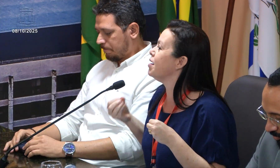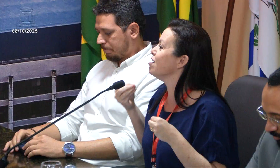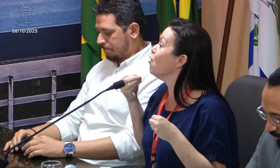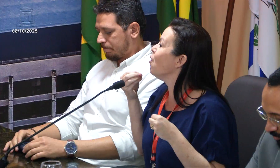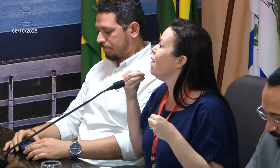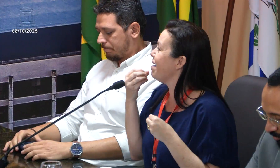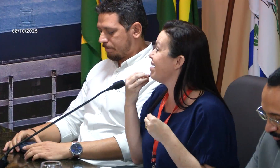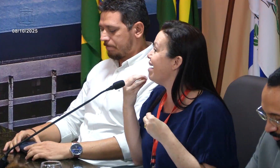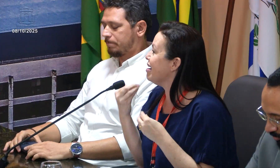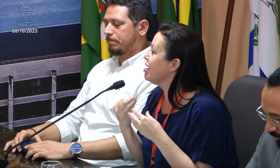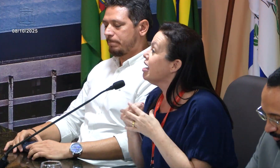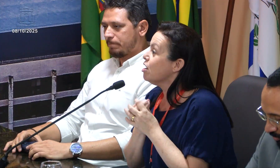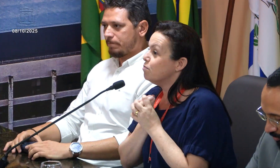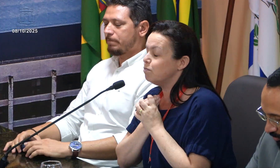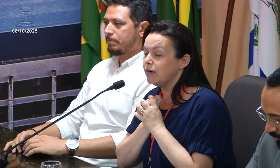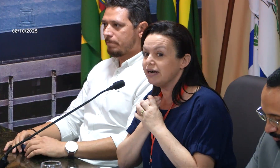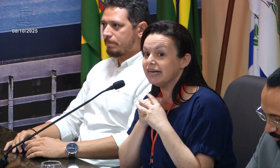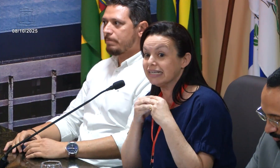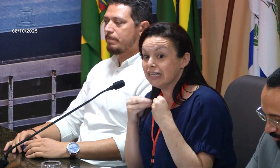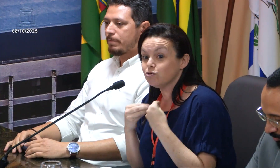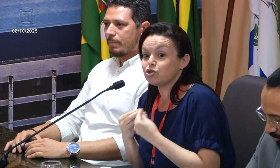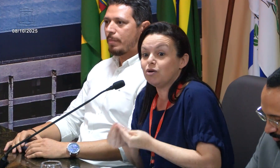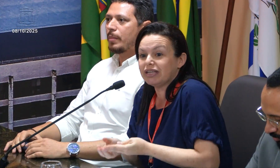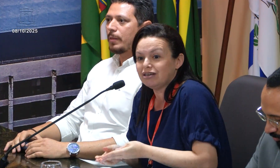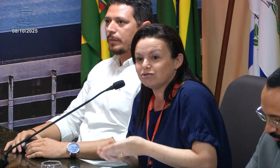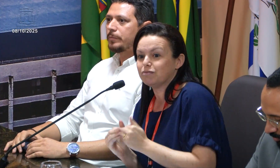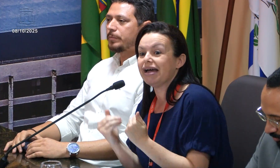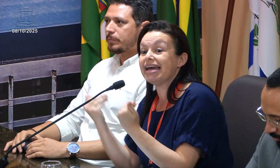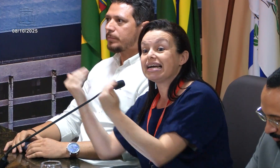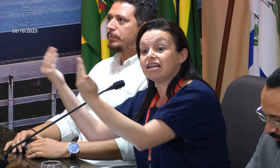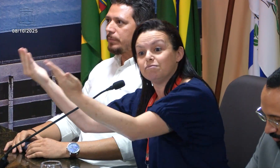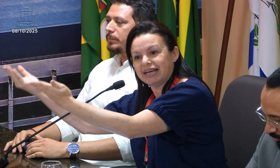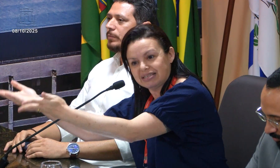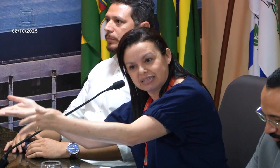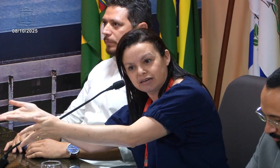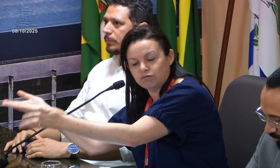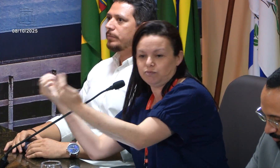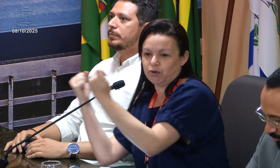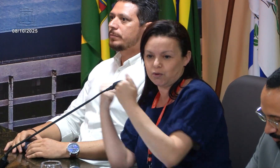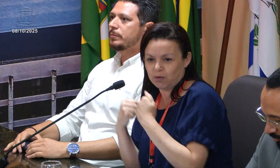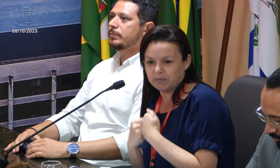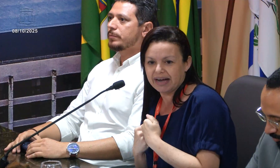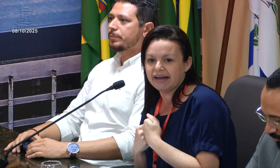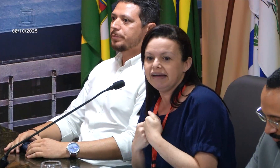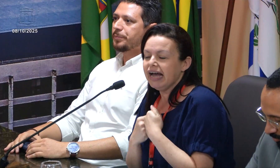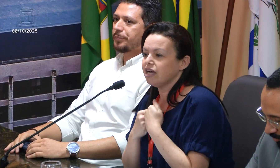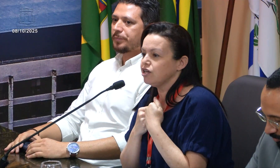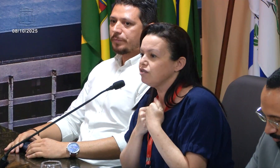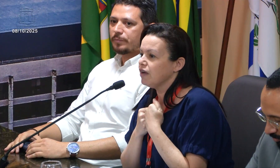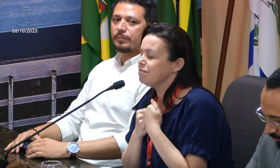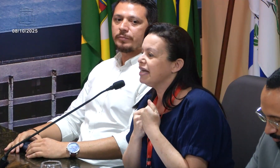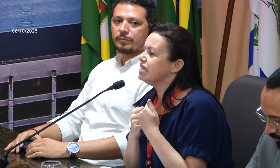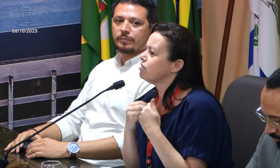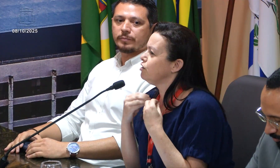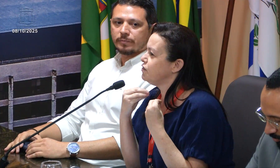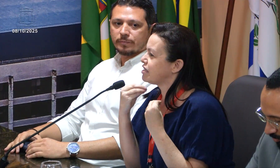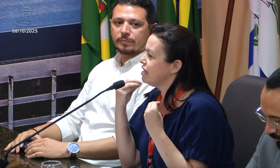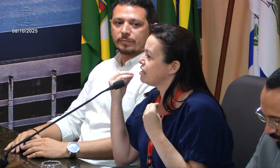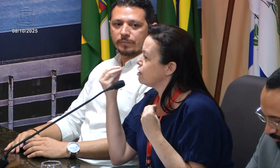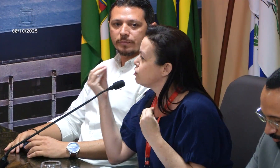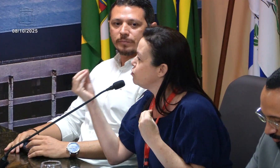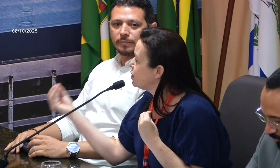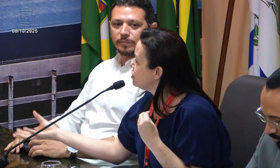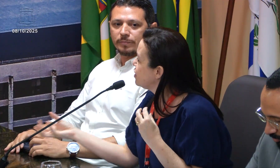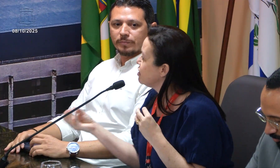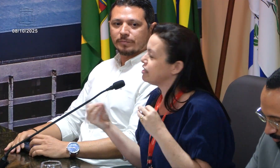investigação maior, requerem não só uma denúncia, uma reclamação no PROCON, tá? A gente vai mais, a gente